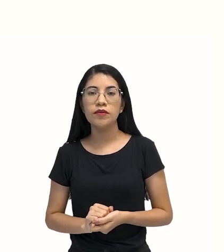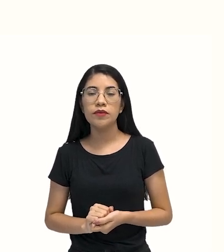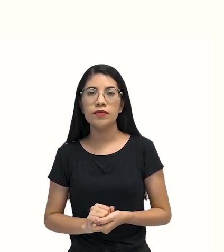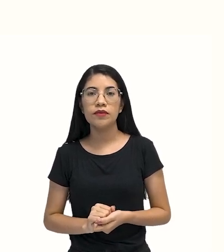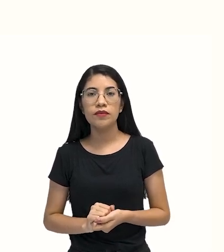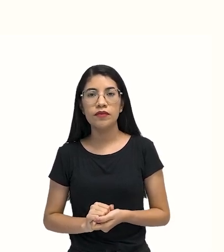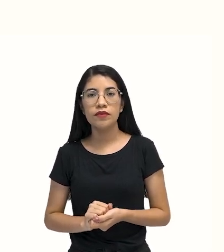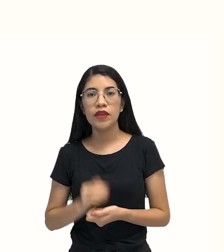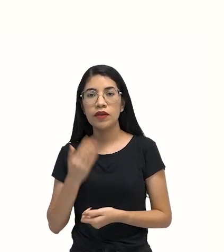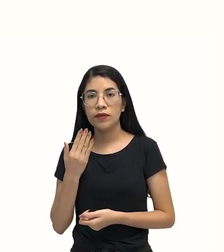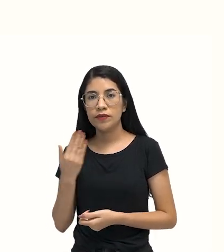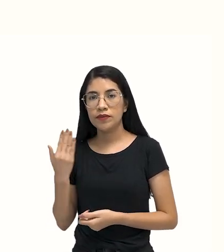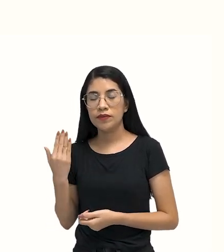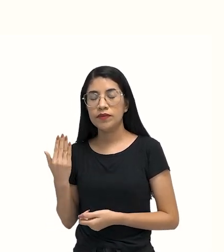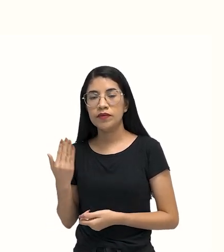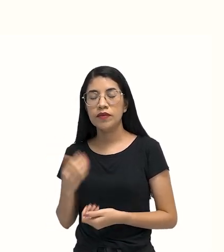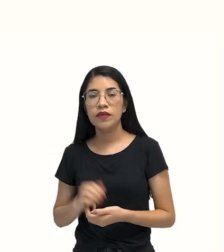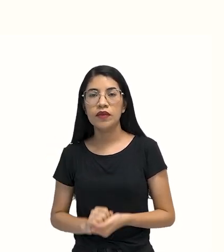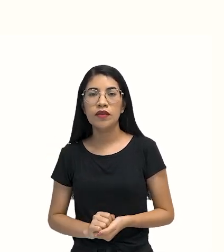sair